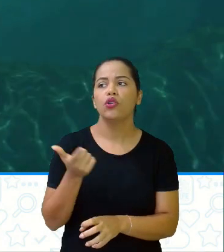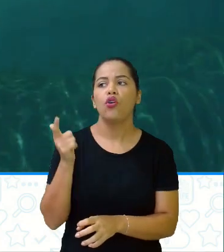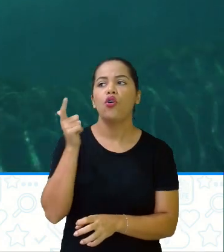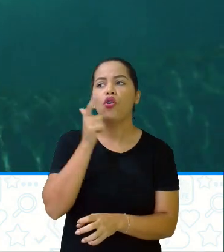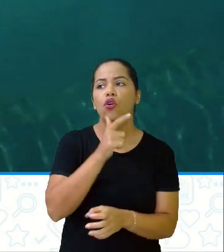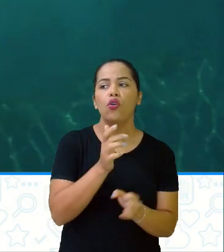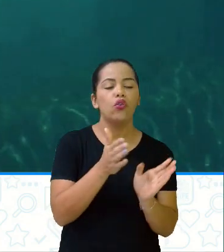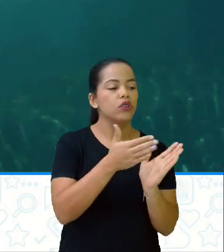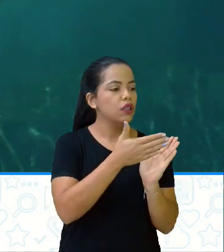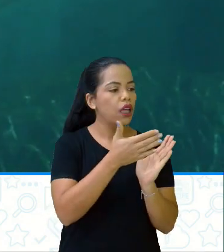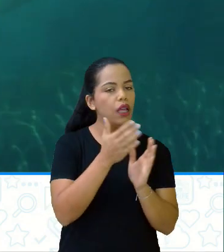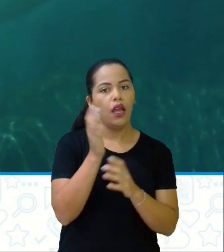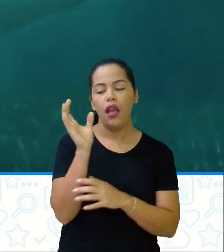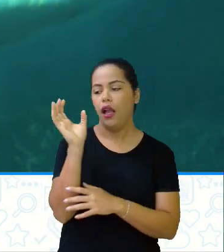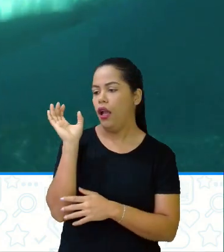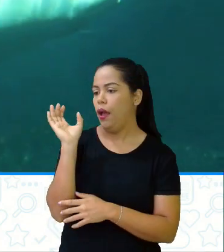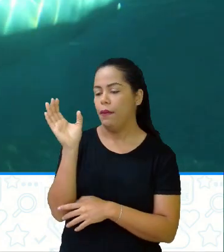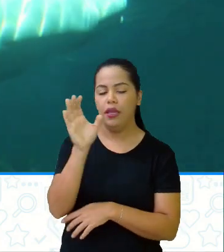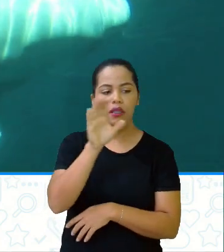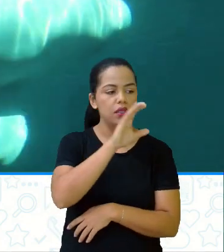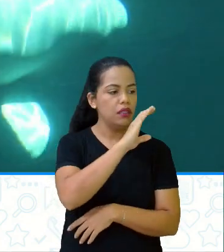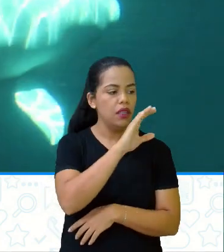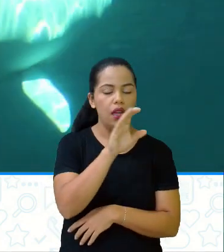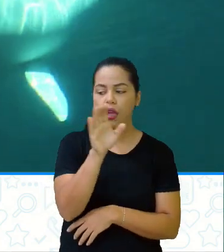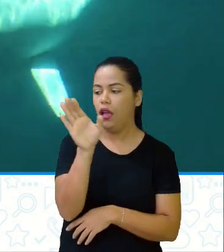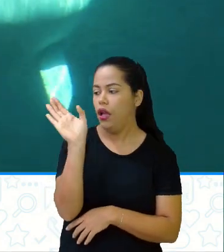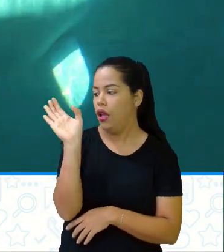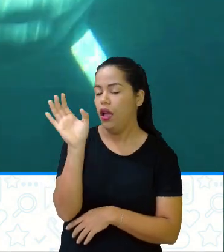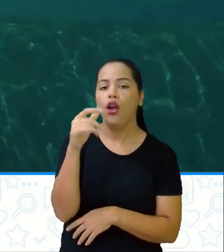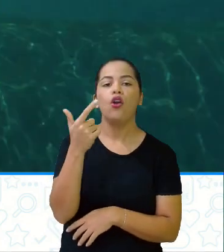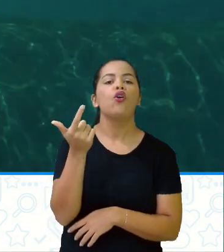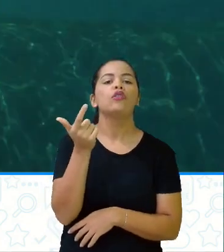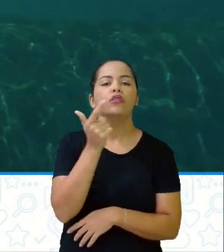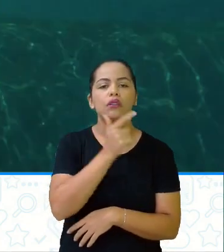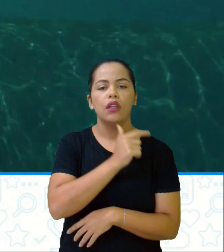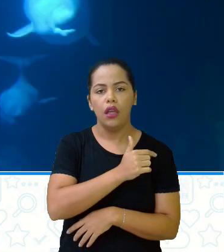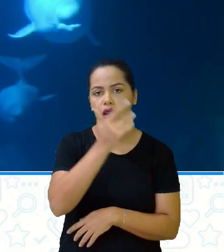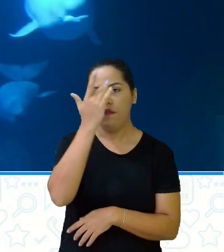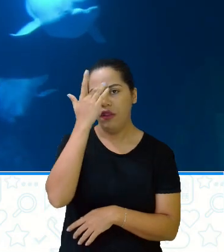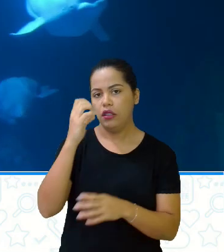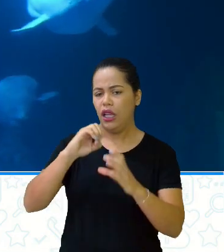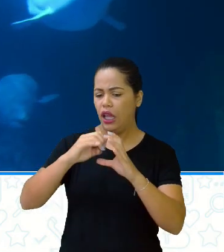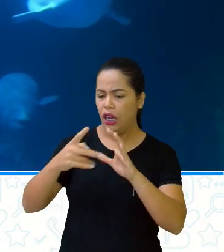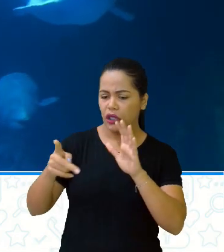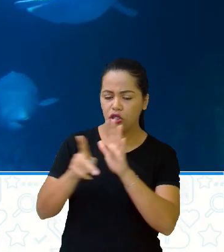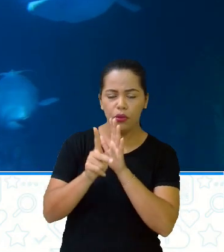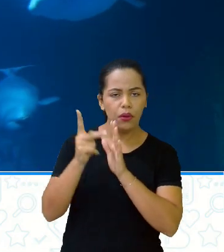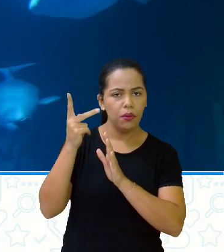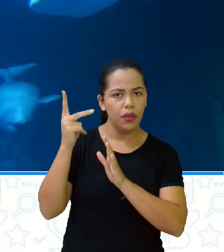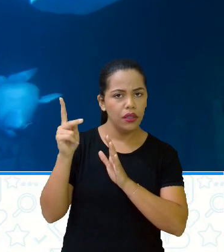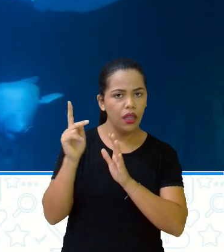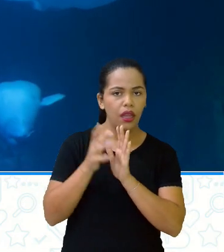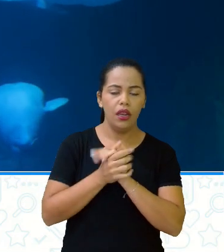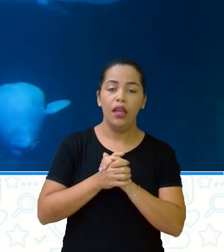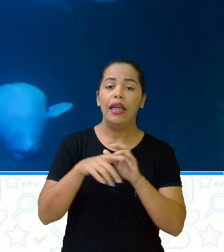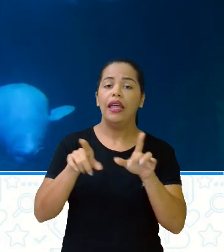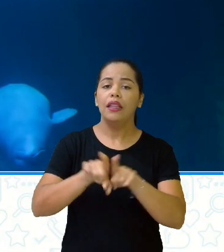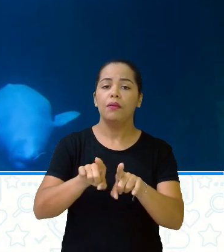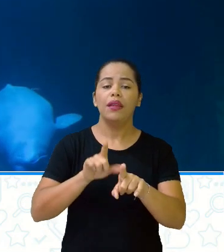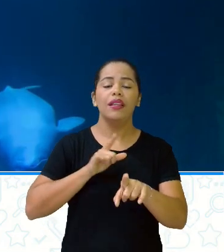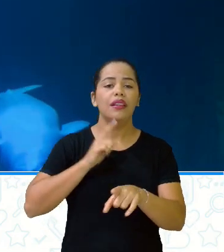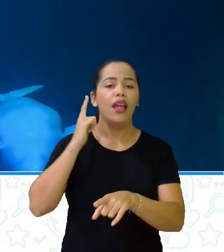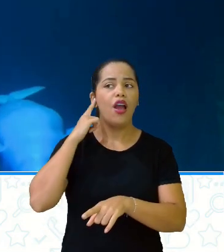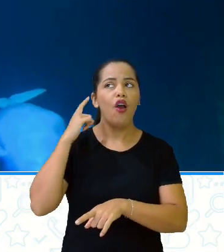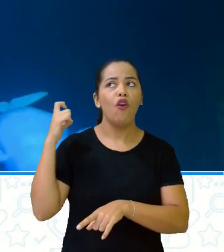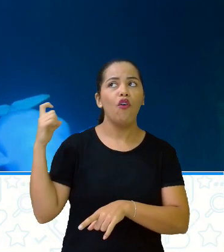um lado para o outro. Isso é uma característica desse animal. E mais o que também que eu posso falar sobre ela? Ó, possui uma